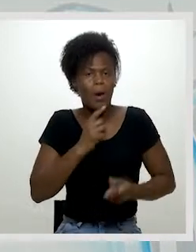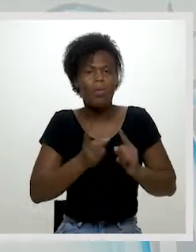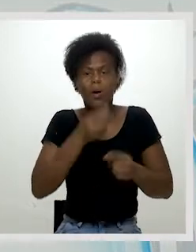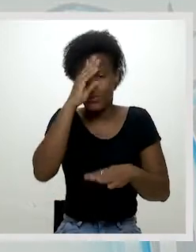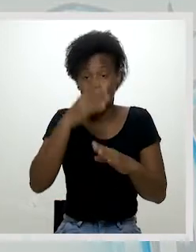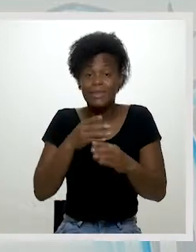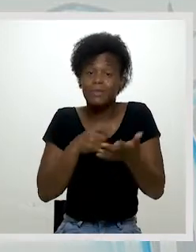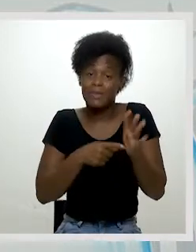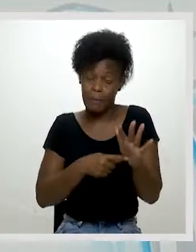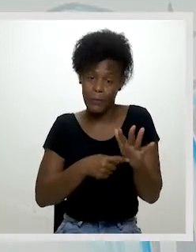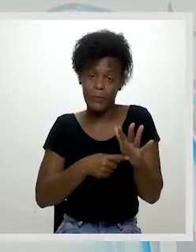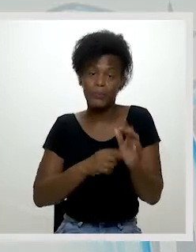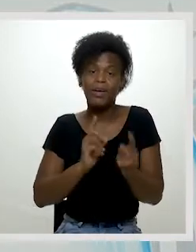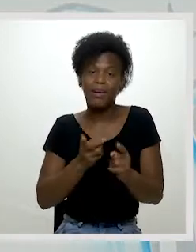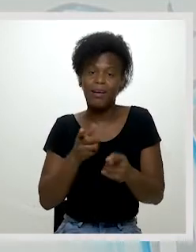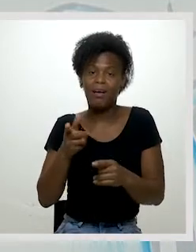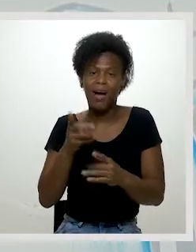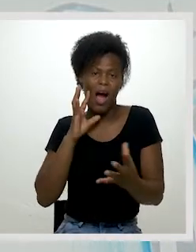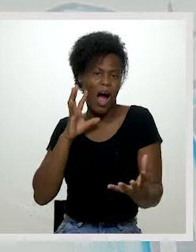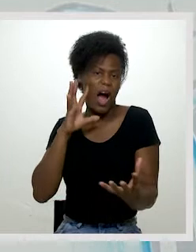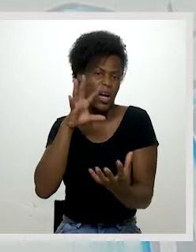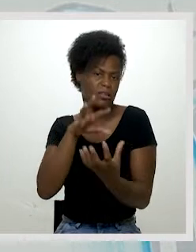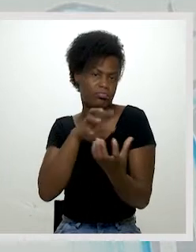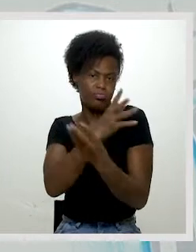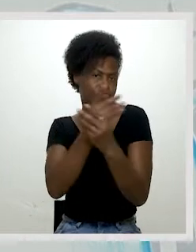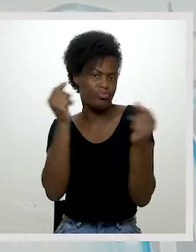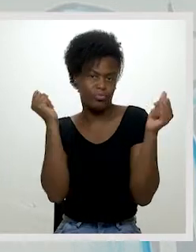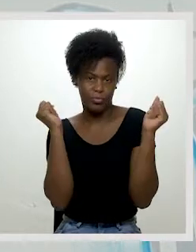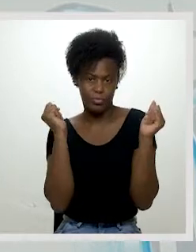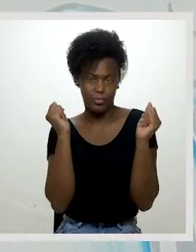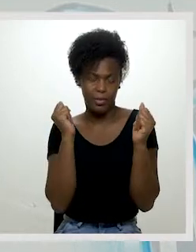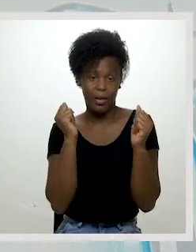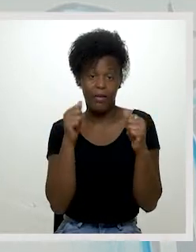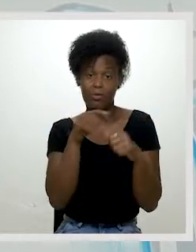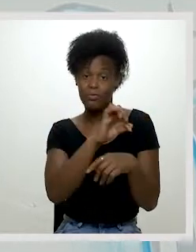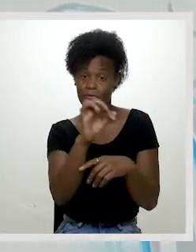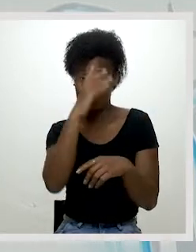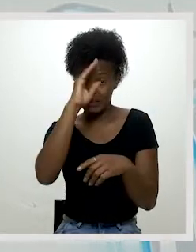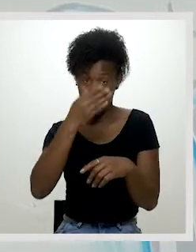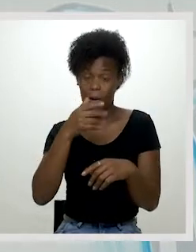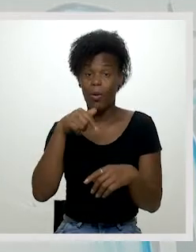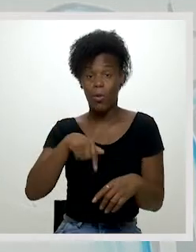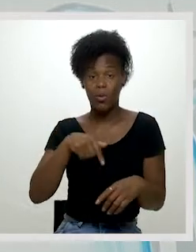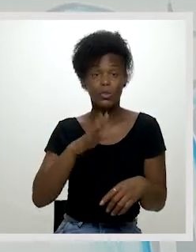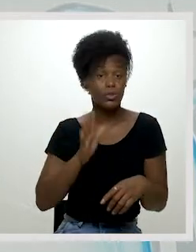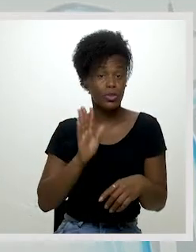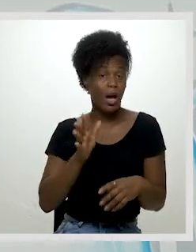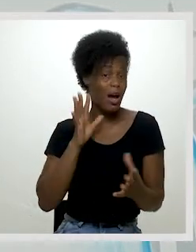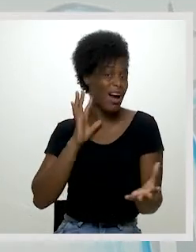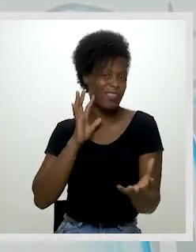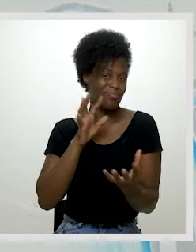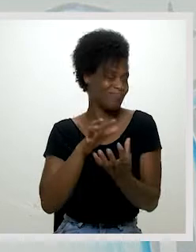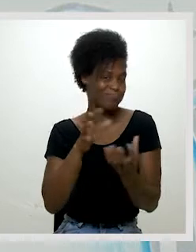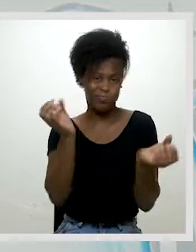o que aconteceu, por exemplo, que levou ao desaparecimento dos dinossauros. Vocês já sabem que hoje em dia já não